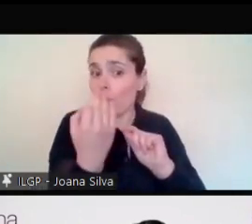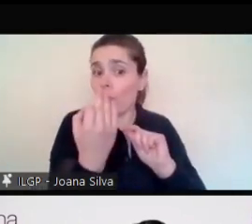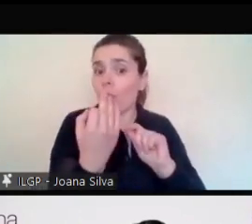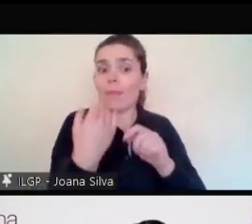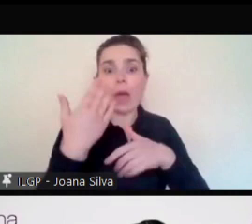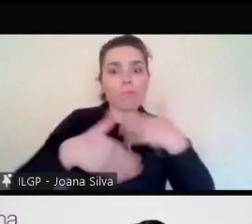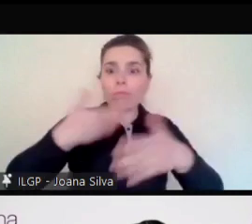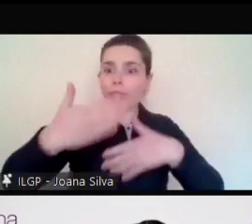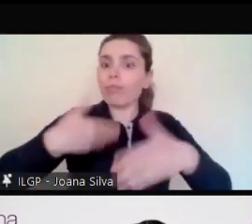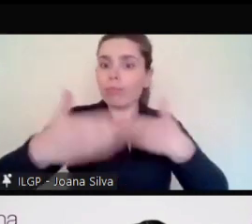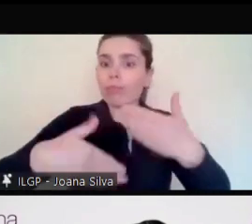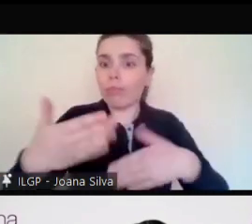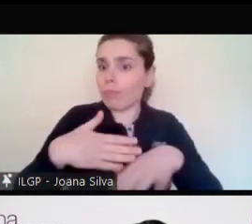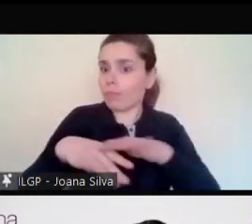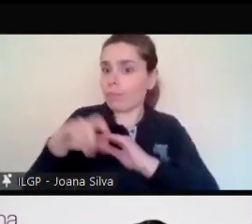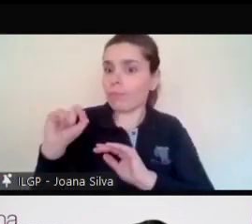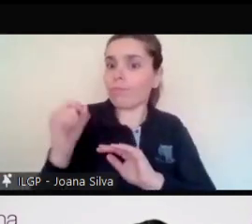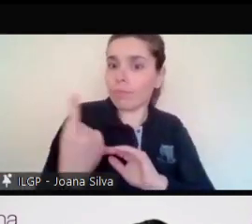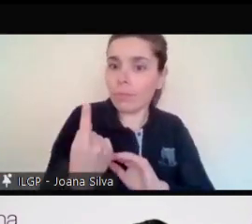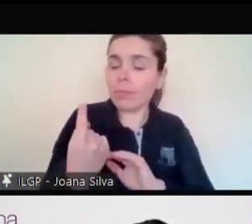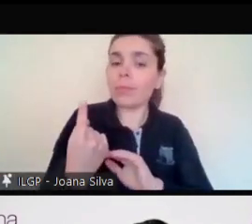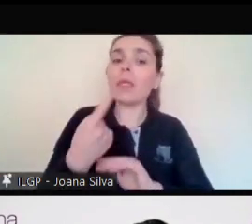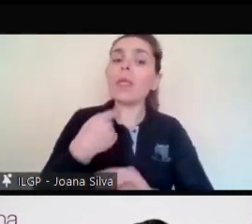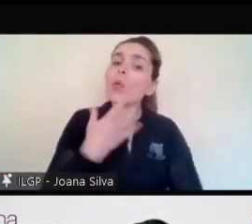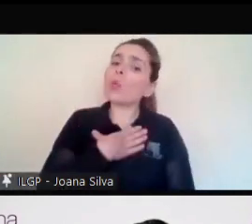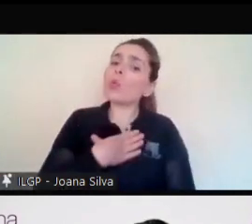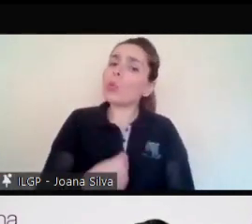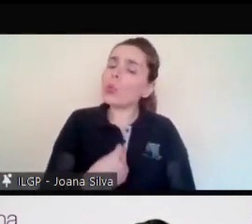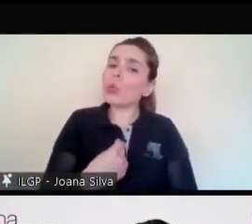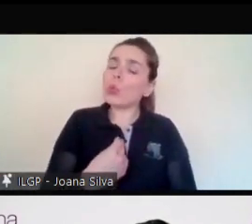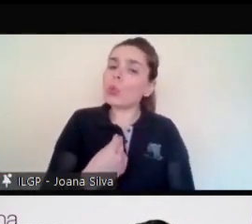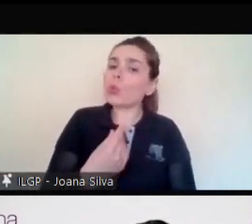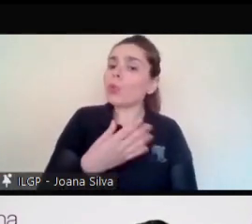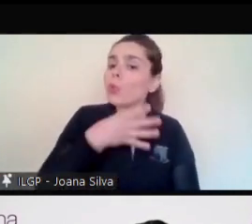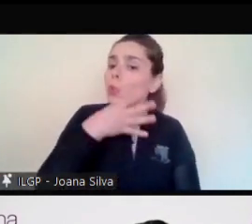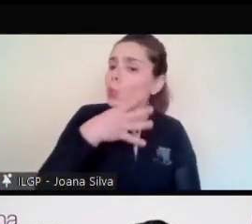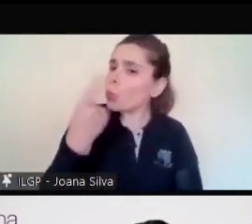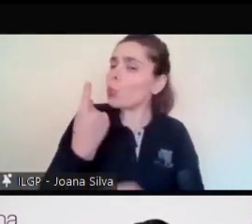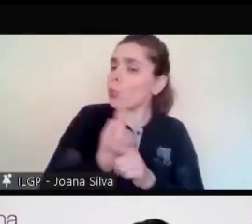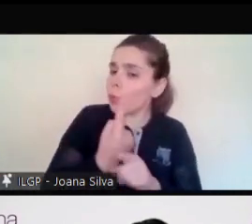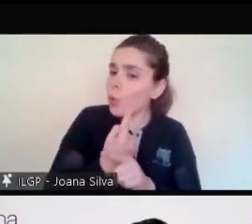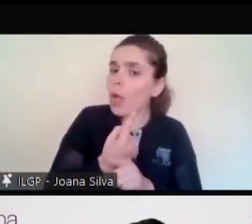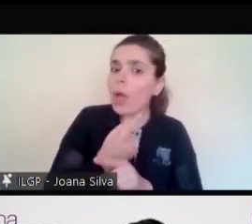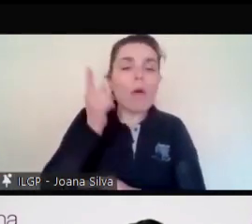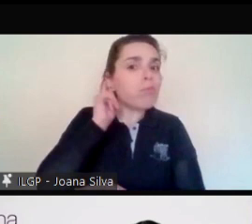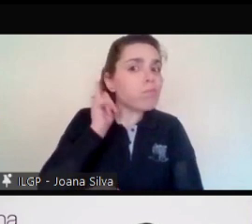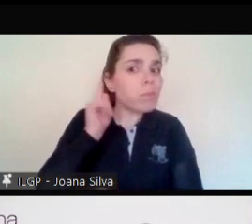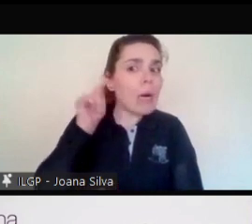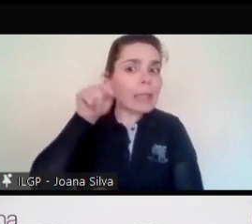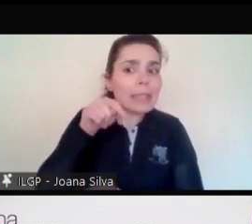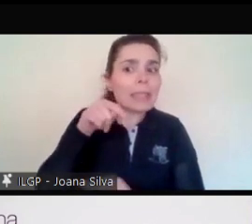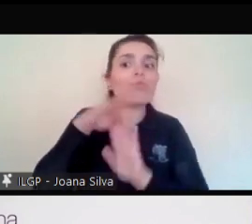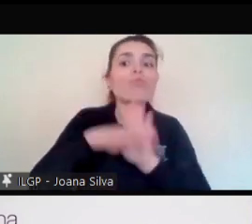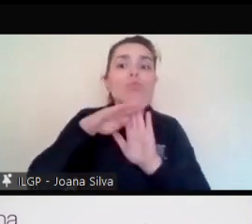cruzeiro e queria partilhar convosco uma coisa que nos parece absolutamente crucial neste processo, que tem que ver com a maneira